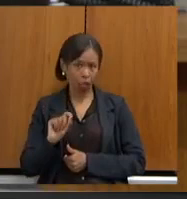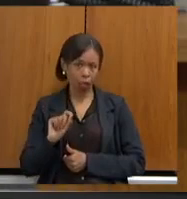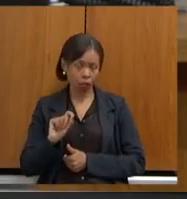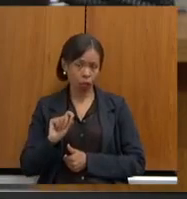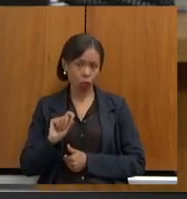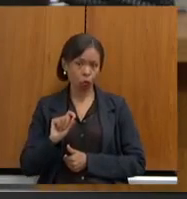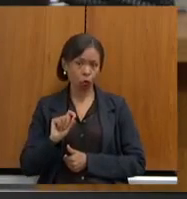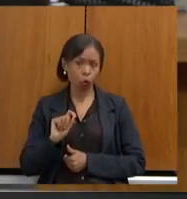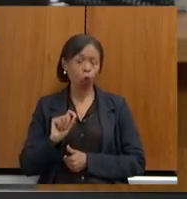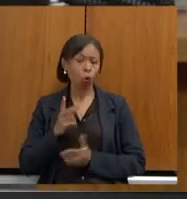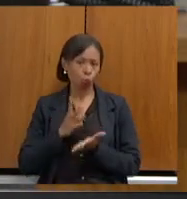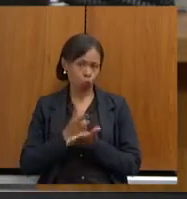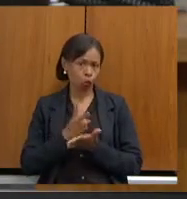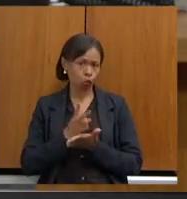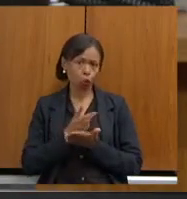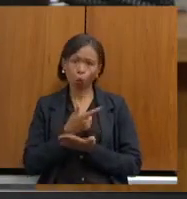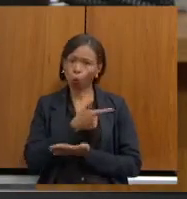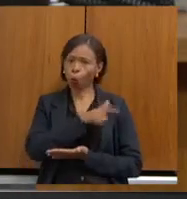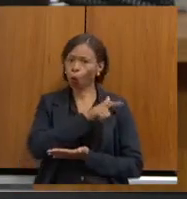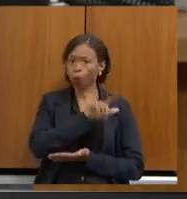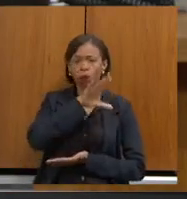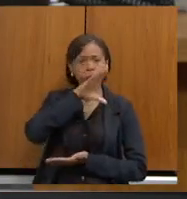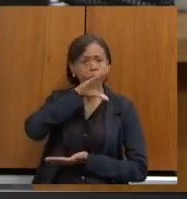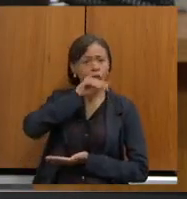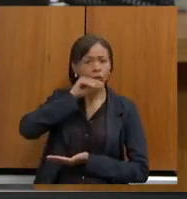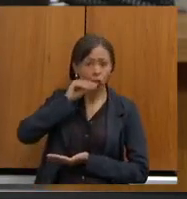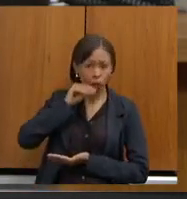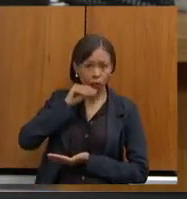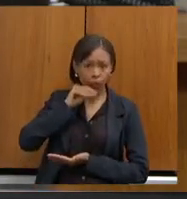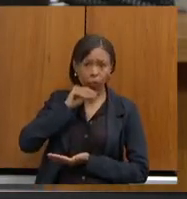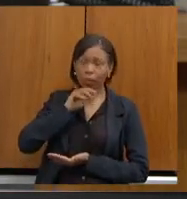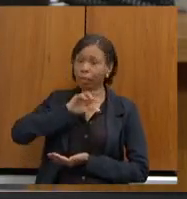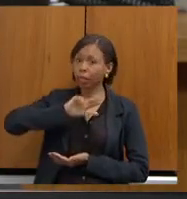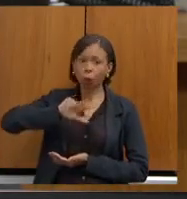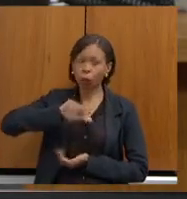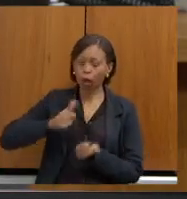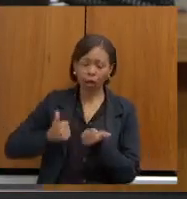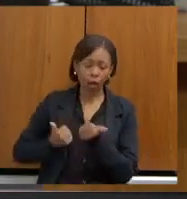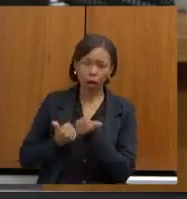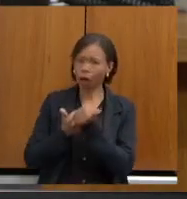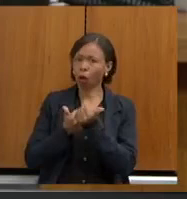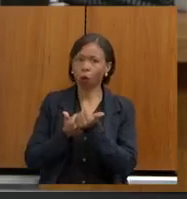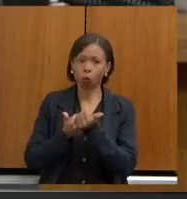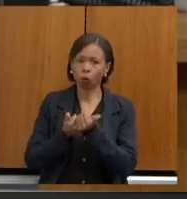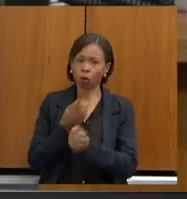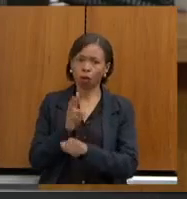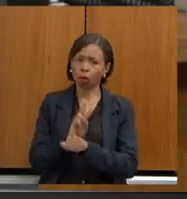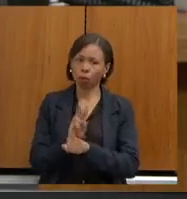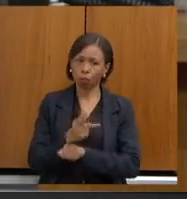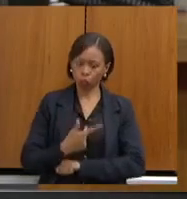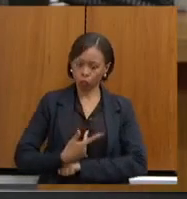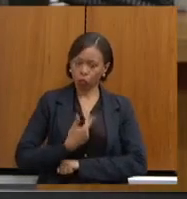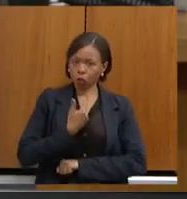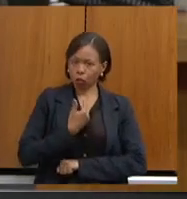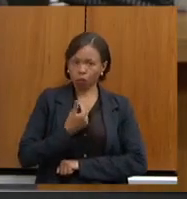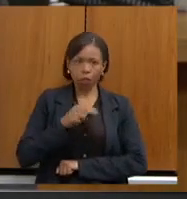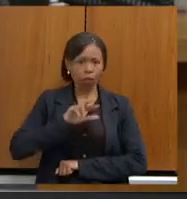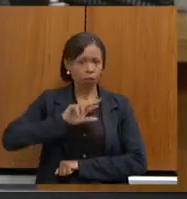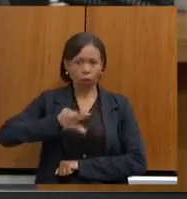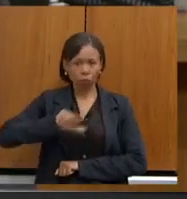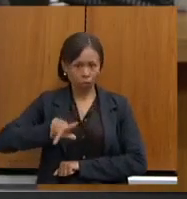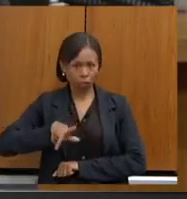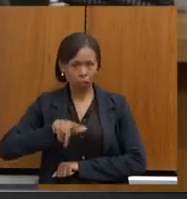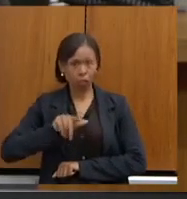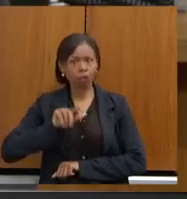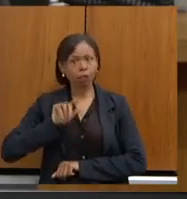pelos servidores de outras carreiras que não seja a do auxiliar de necropsia alma ra dificuldades nesse sentido Esse é